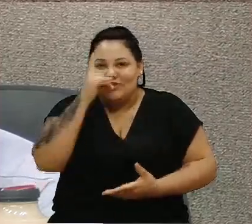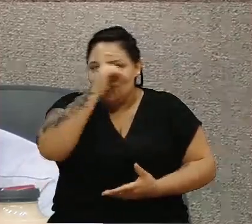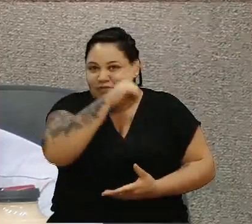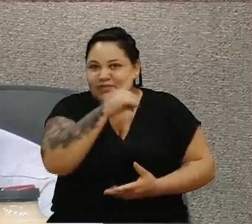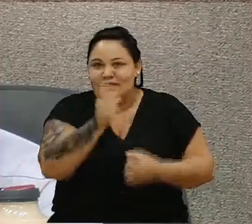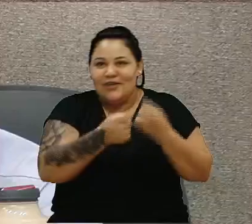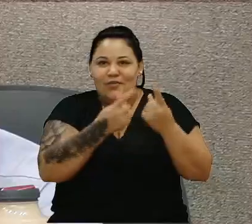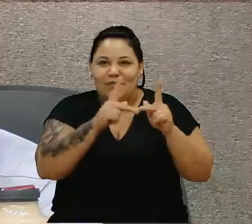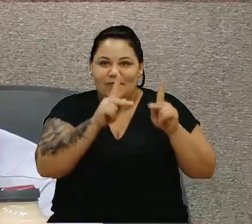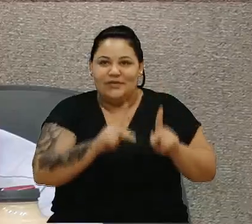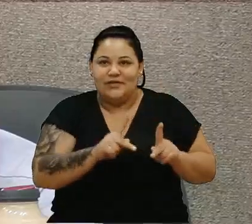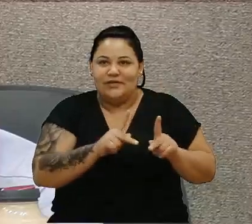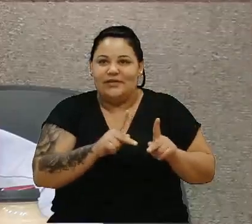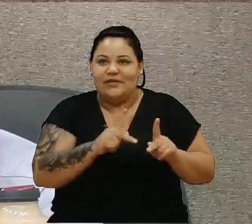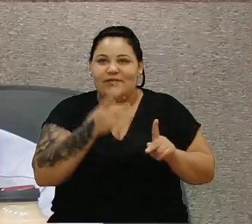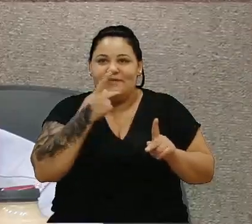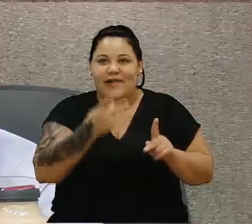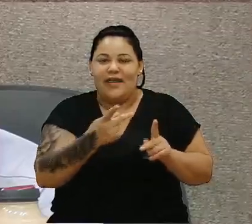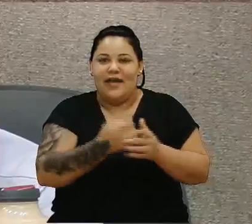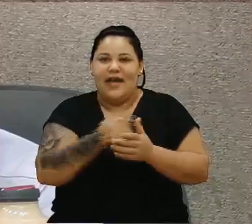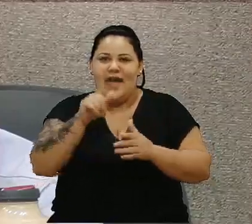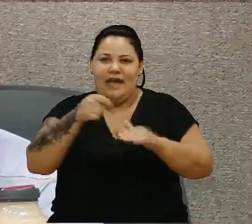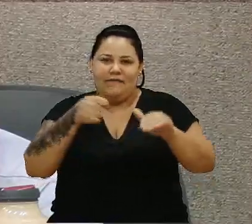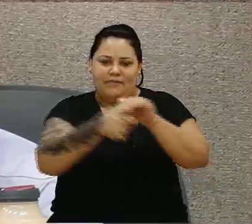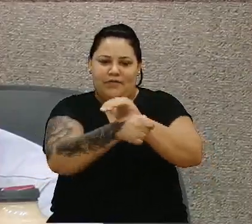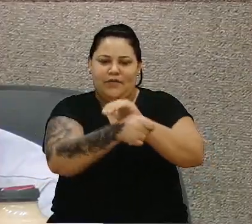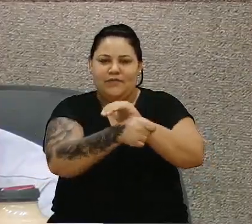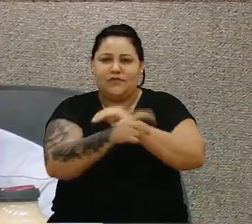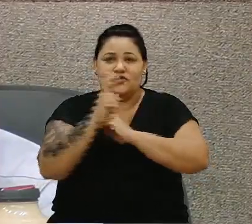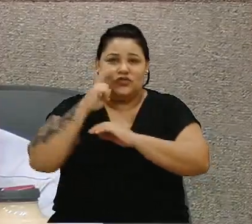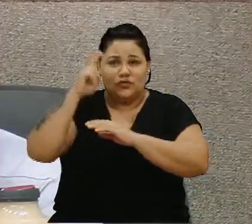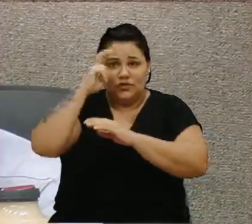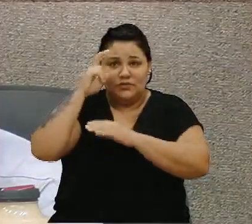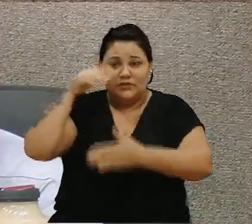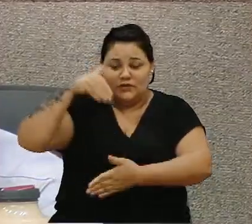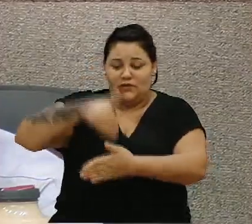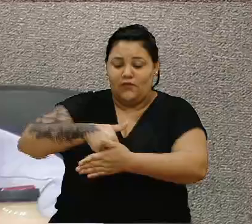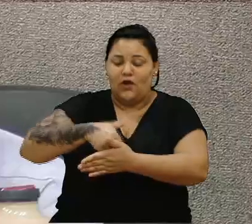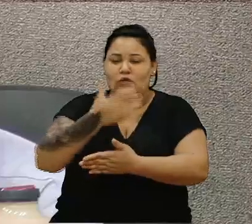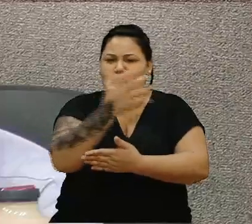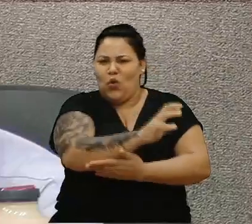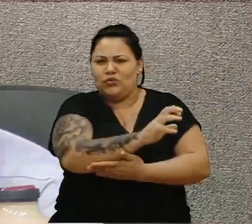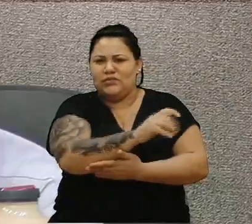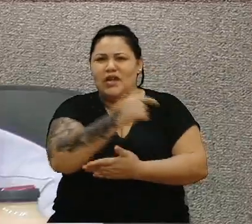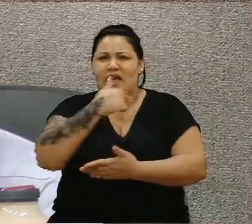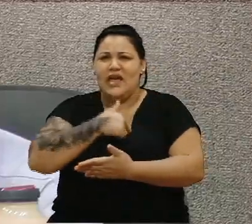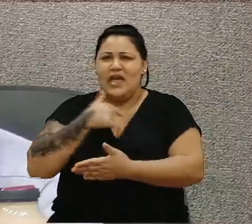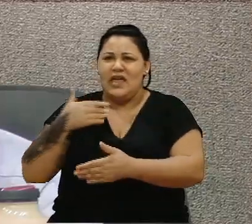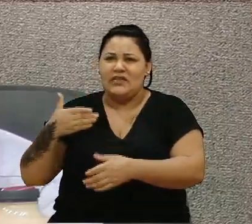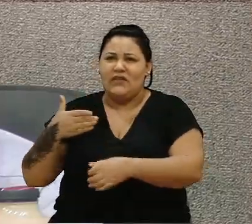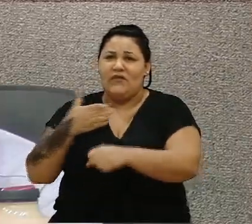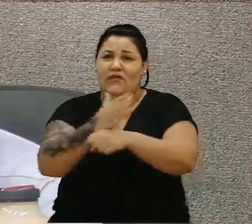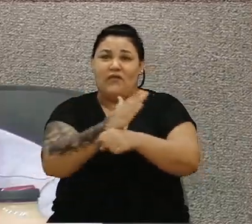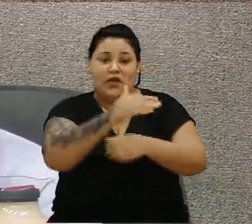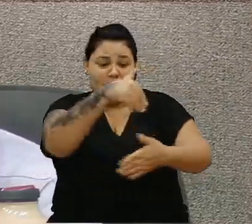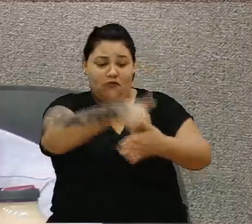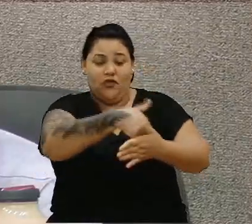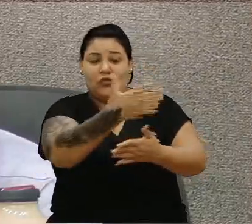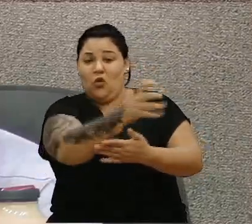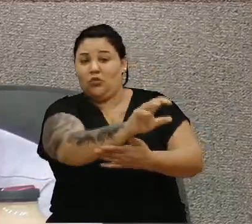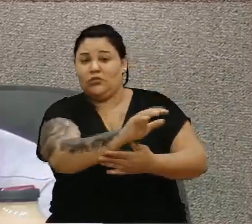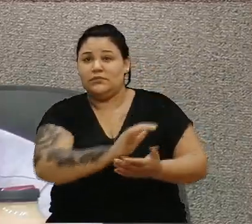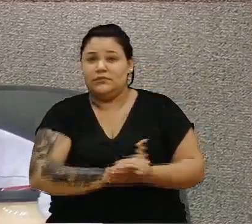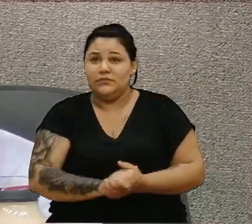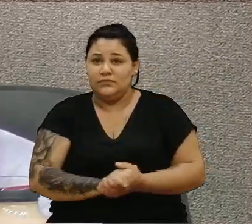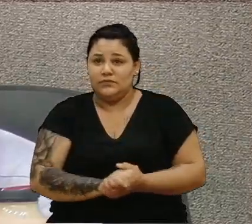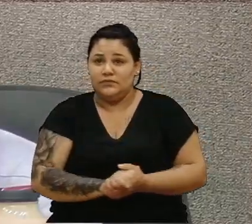dizer: é fundamental investir em cultura. Mas eu voto contra. Eu sou a favor do turismo e de não sei o quê. Sou